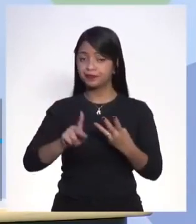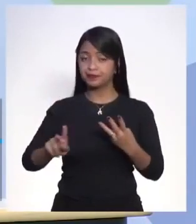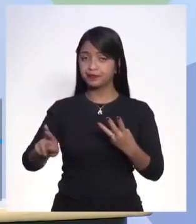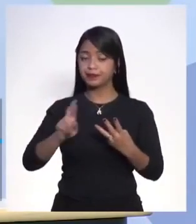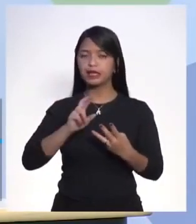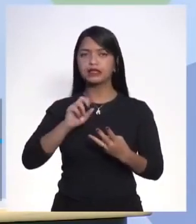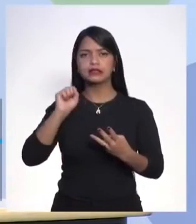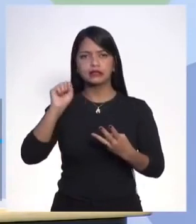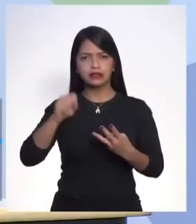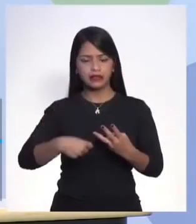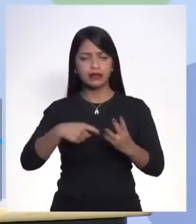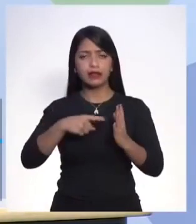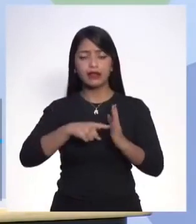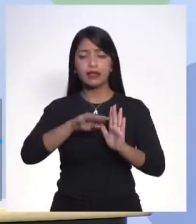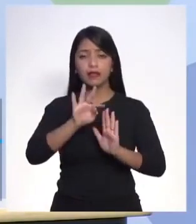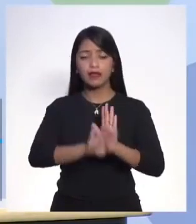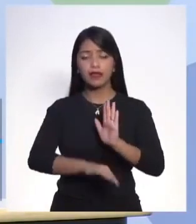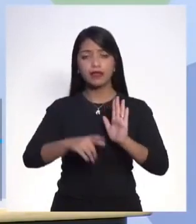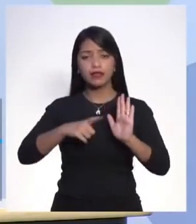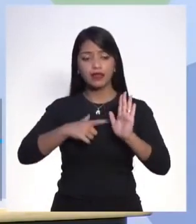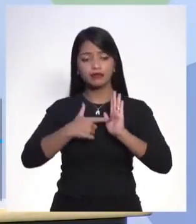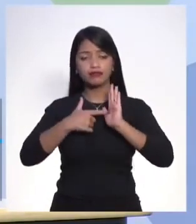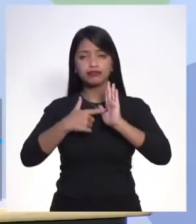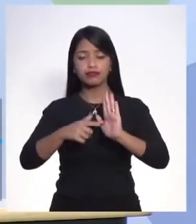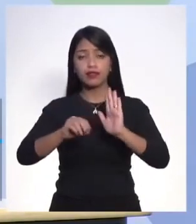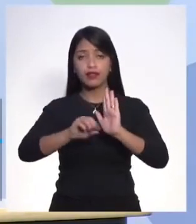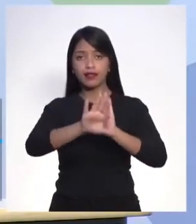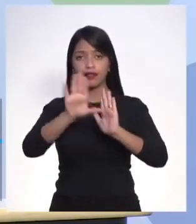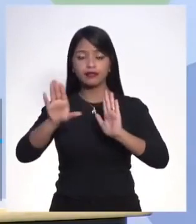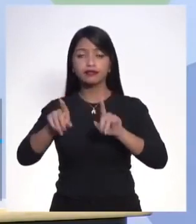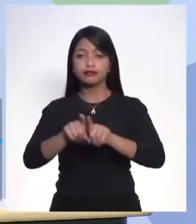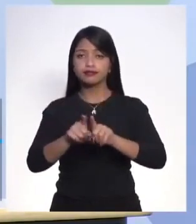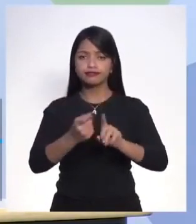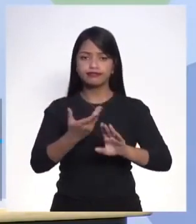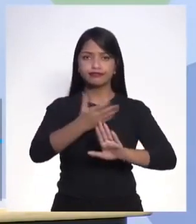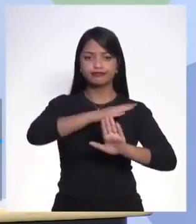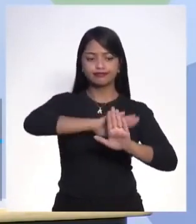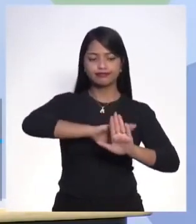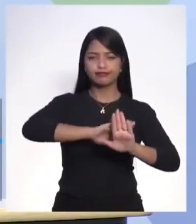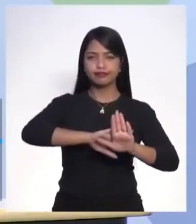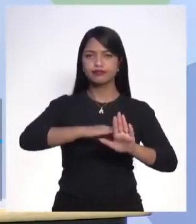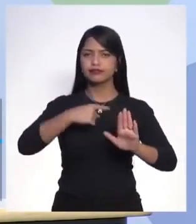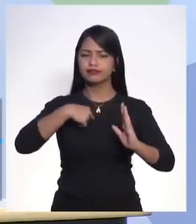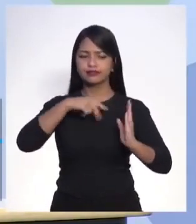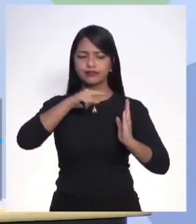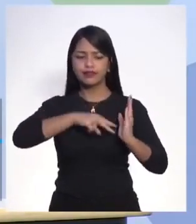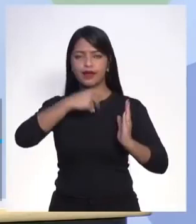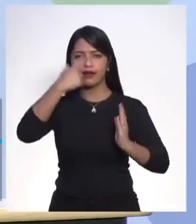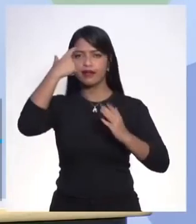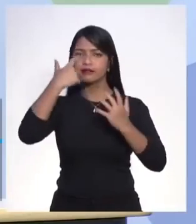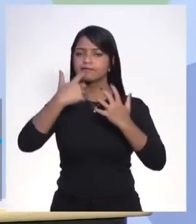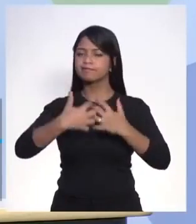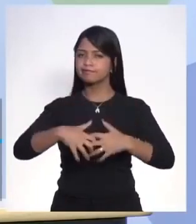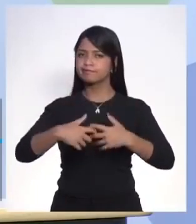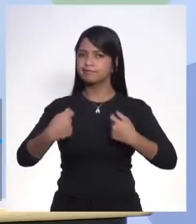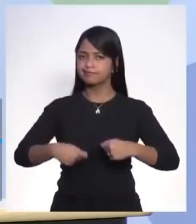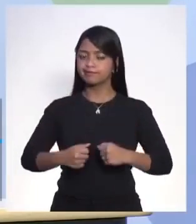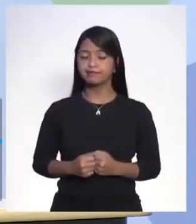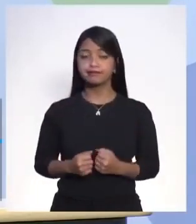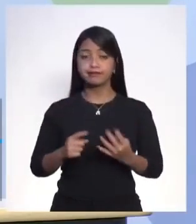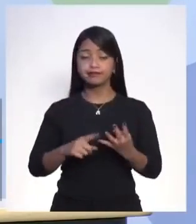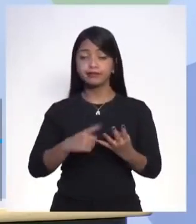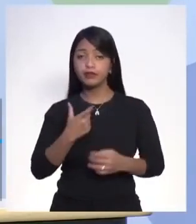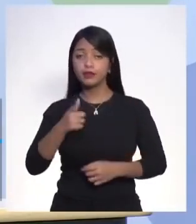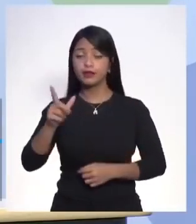que está explícito e implícito. E aí a Pro Vanessa colocou a resposta do João Pedro. Sim, temos que